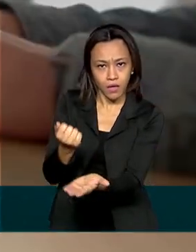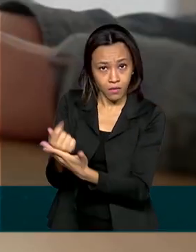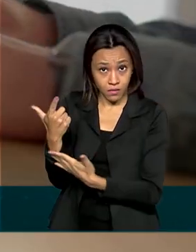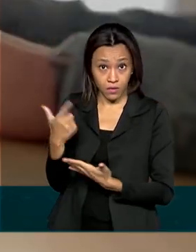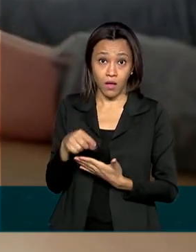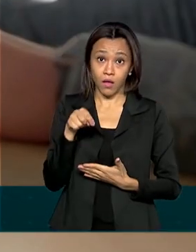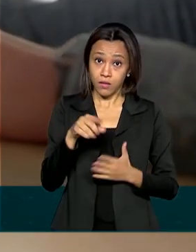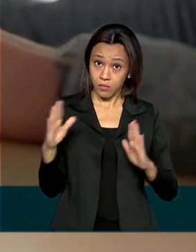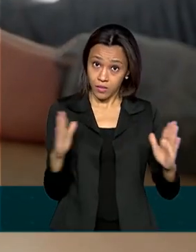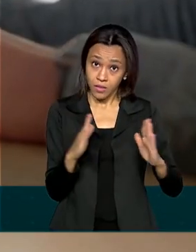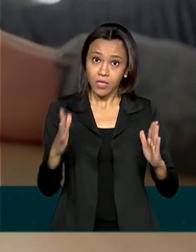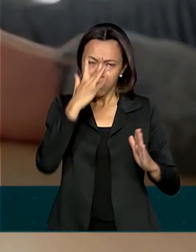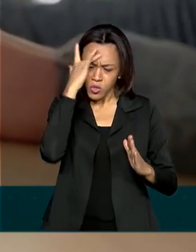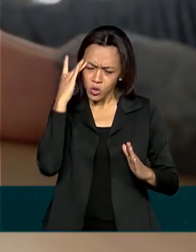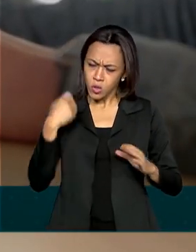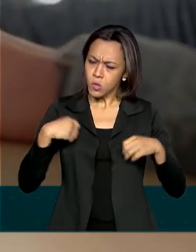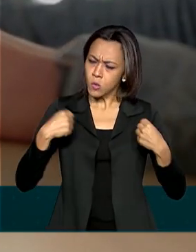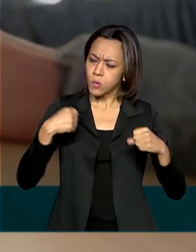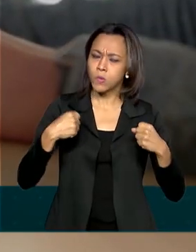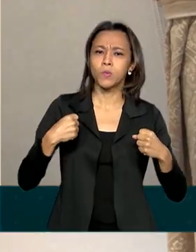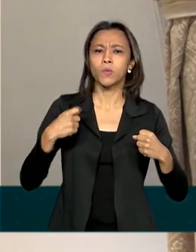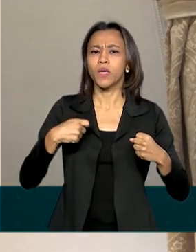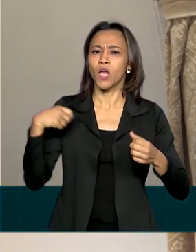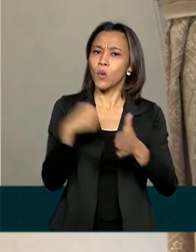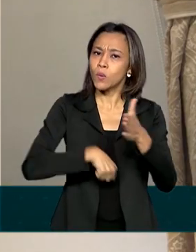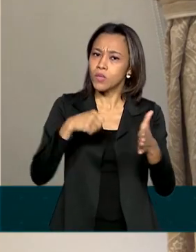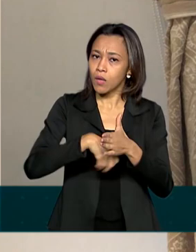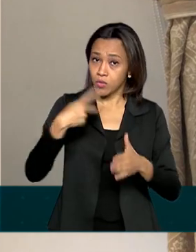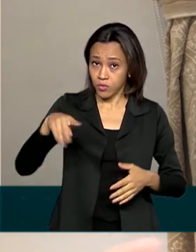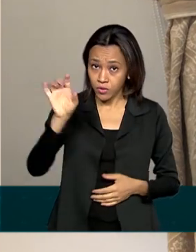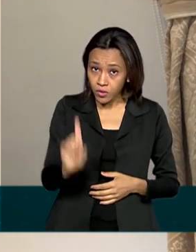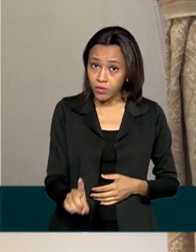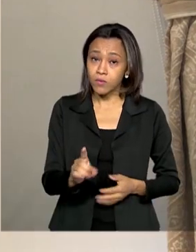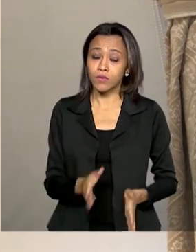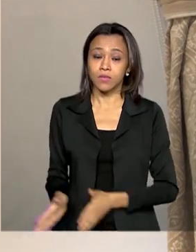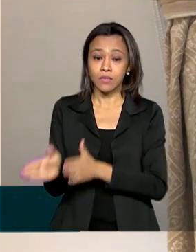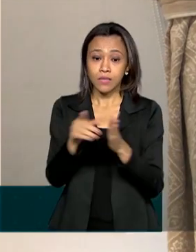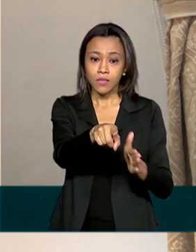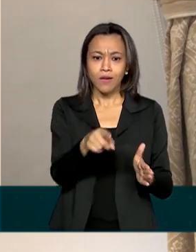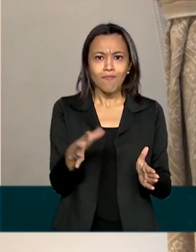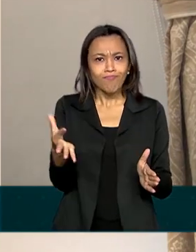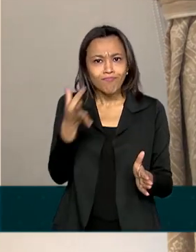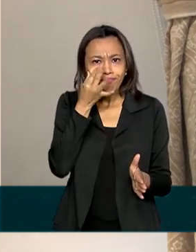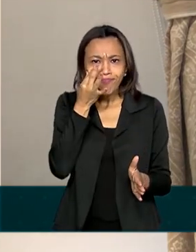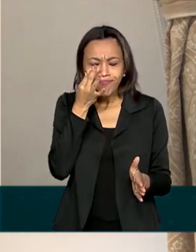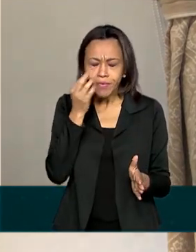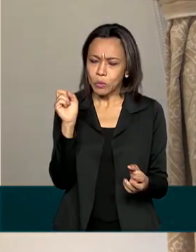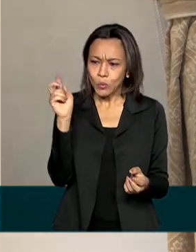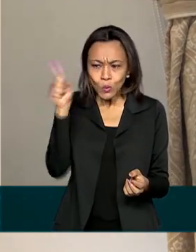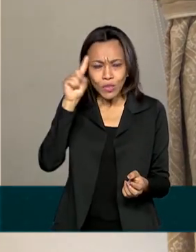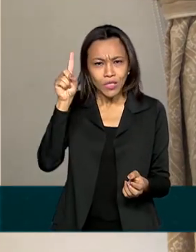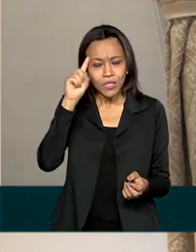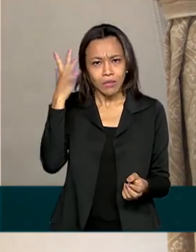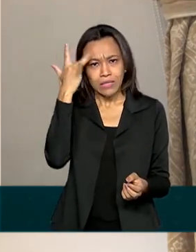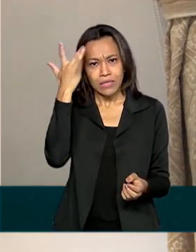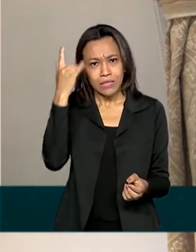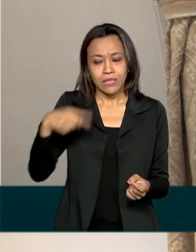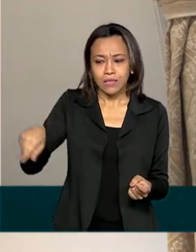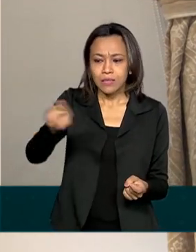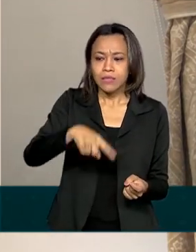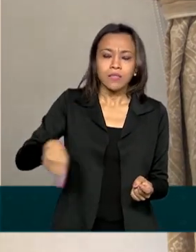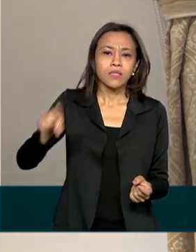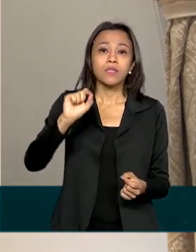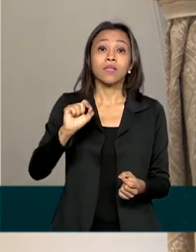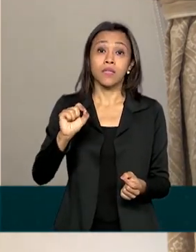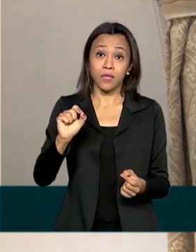vem aprendendo a correr atrás dos seus direitos. Vemos isso na prática do dia a dia, em que os fornecedores